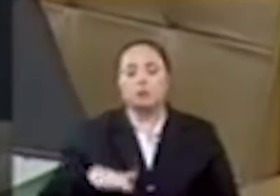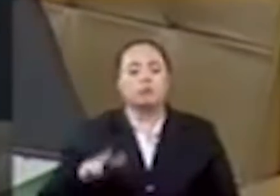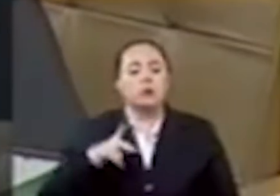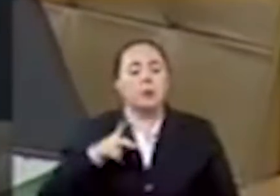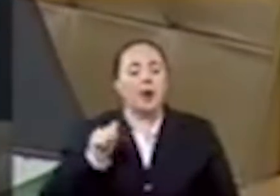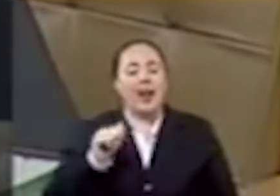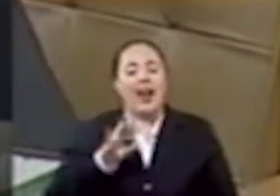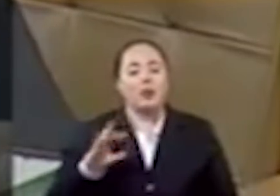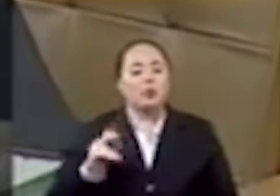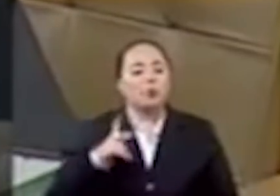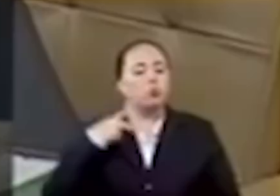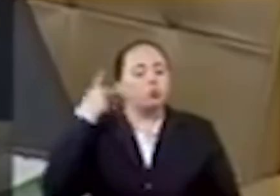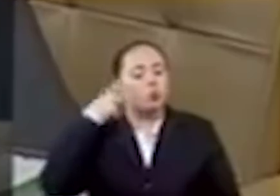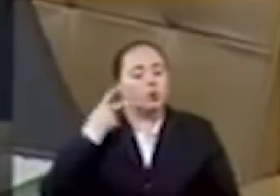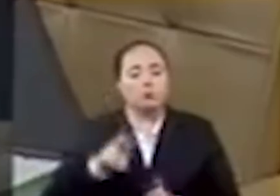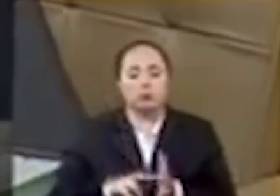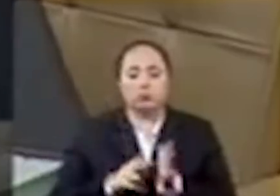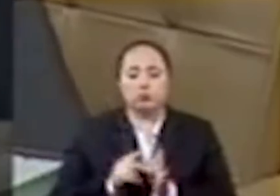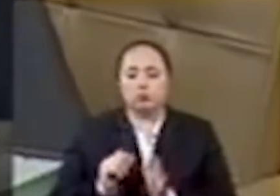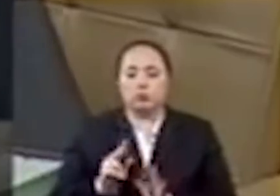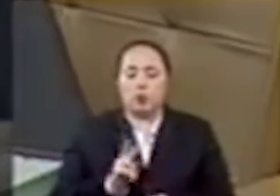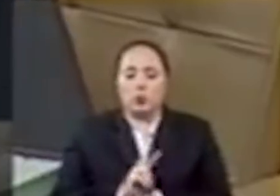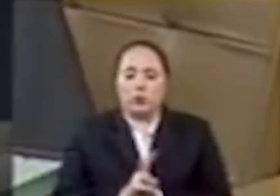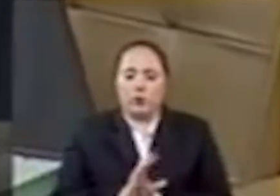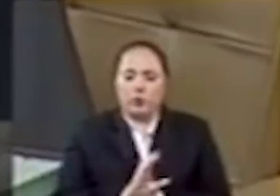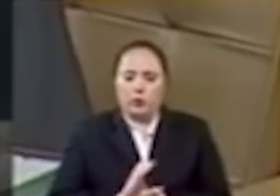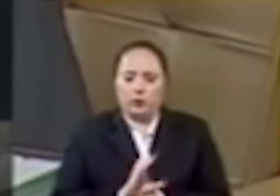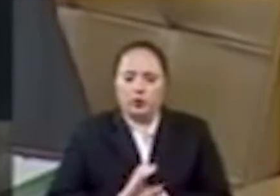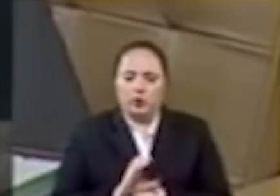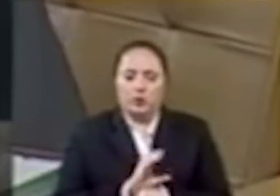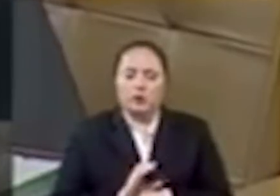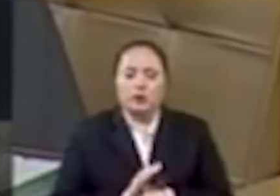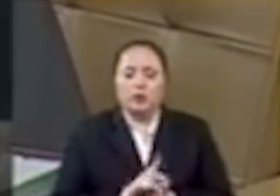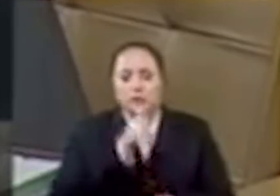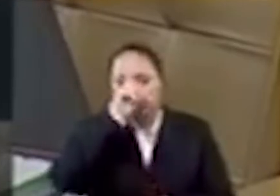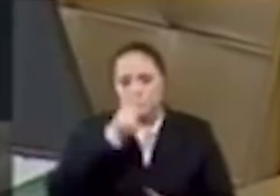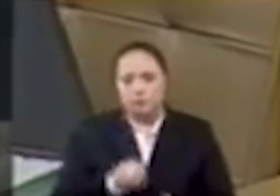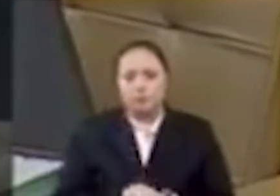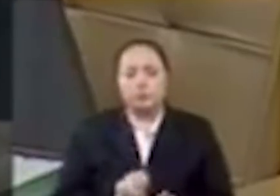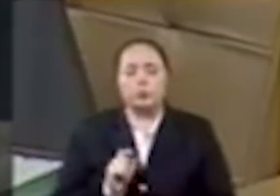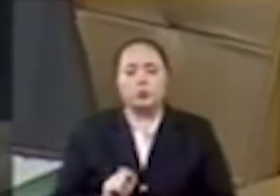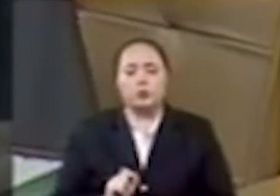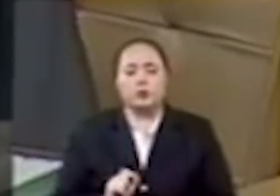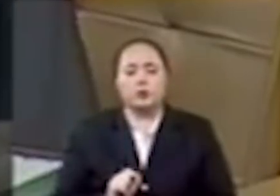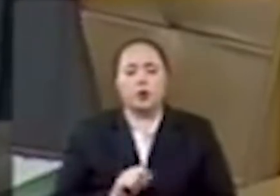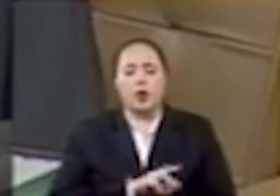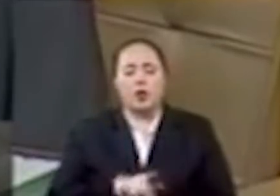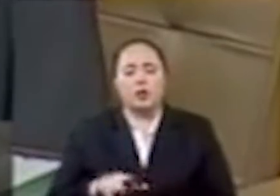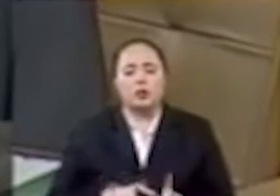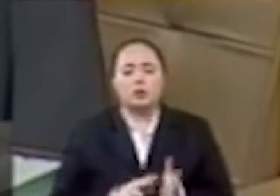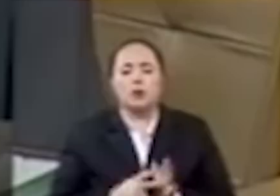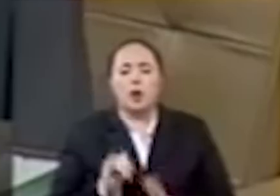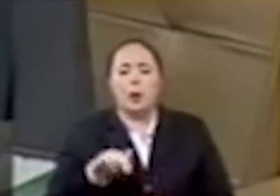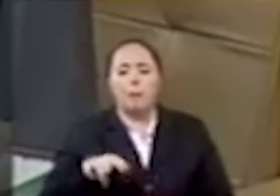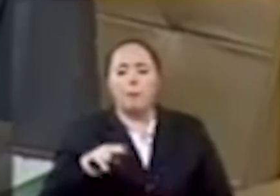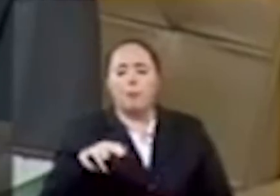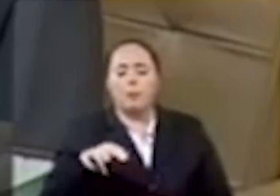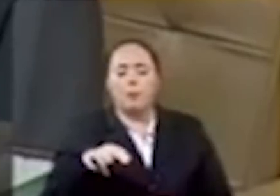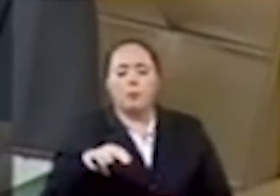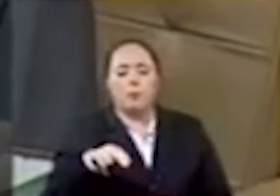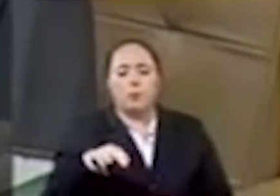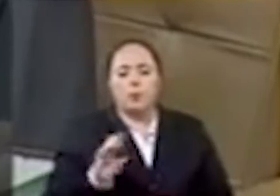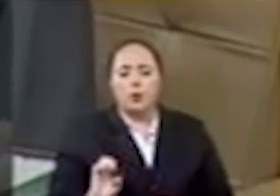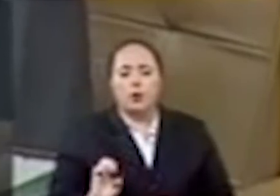o torna imune ao controle constitucional e, por conseguinte, não o torna imune ao confronto